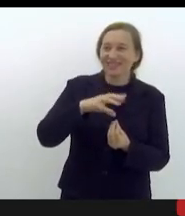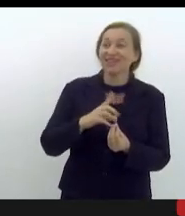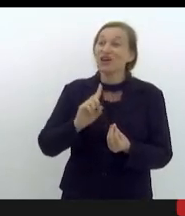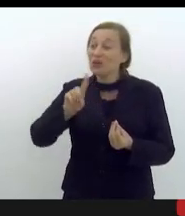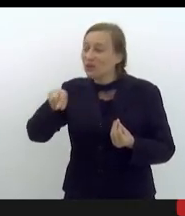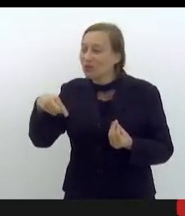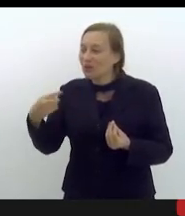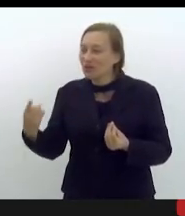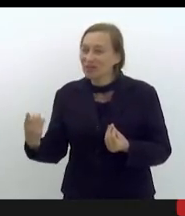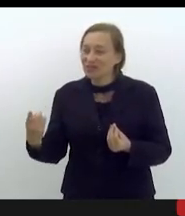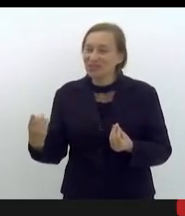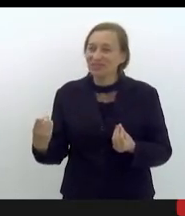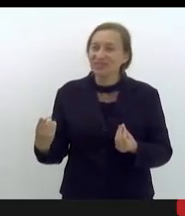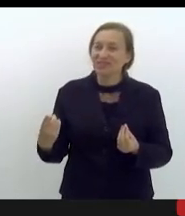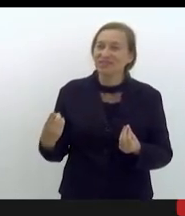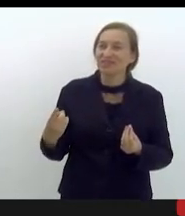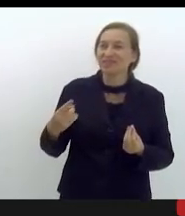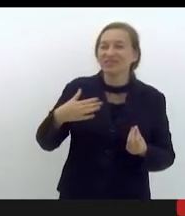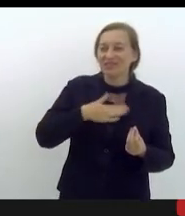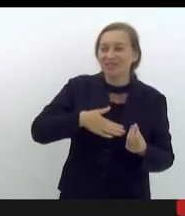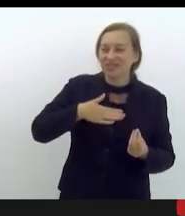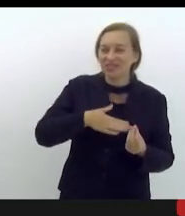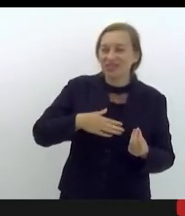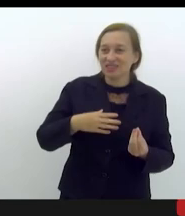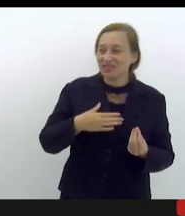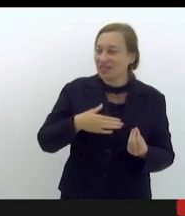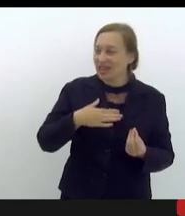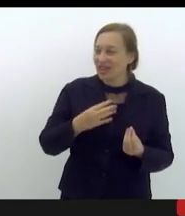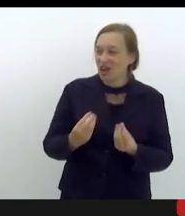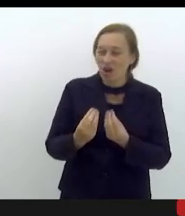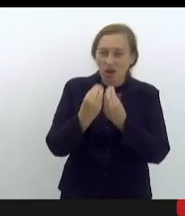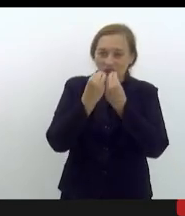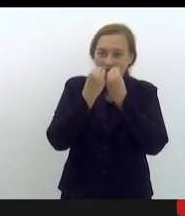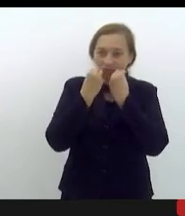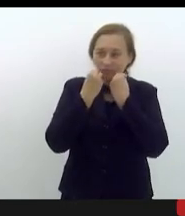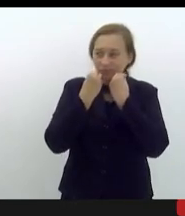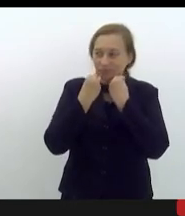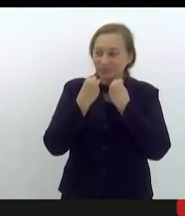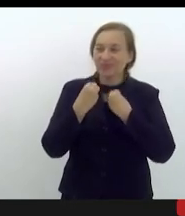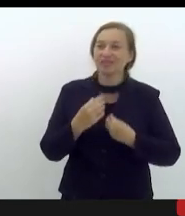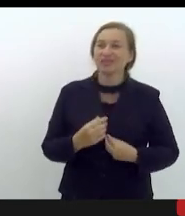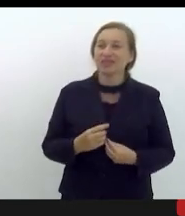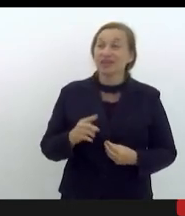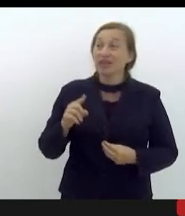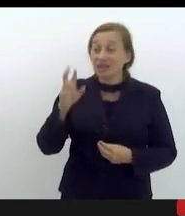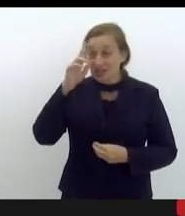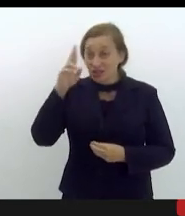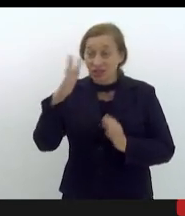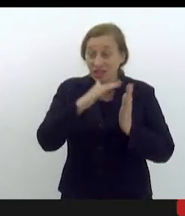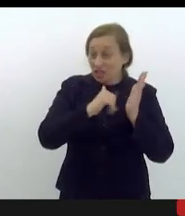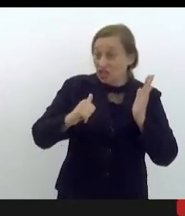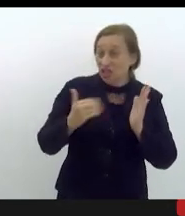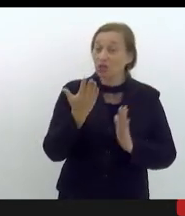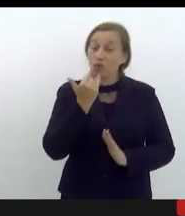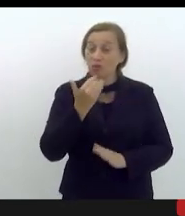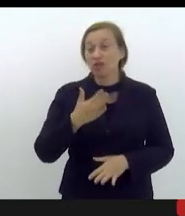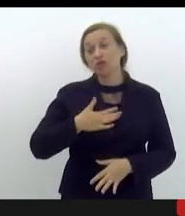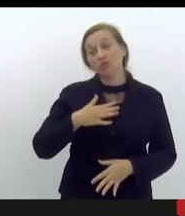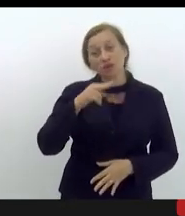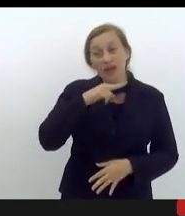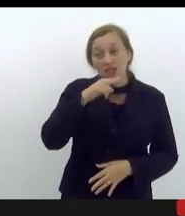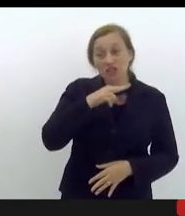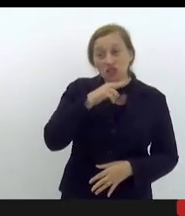o outro a outra gosta de Hamburgo tá tirando um prazer do meu netinho eu não posso só por favor